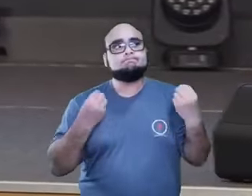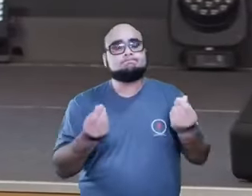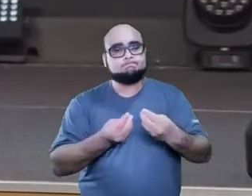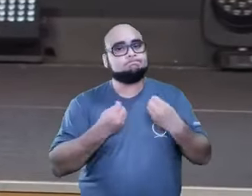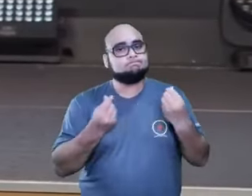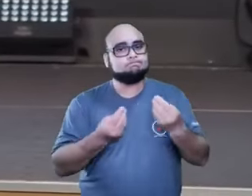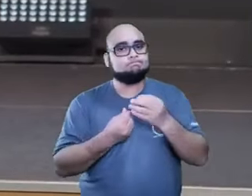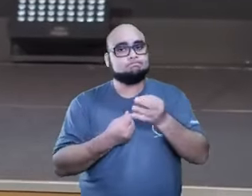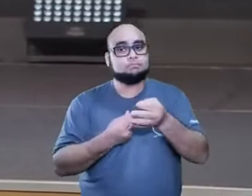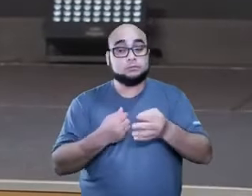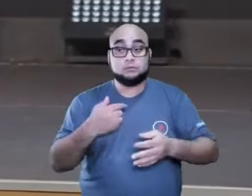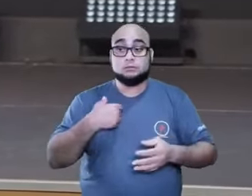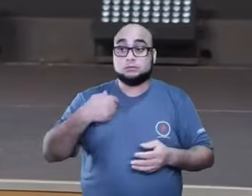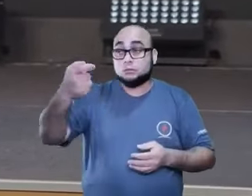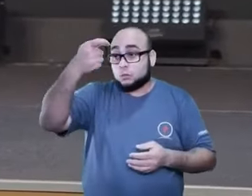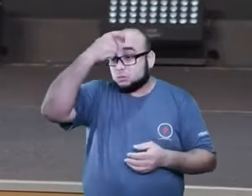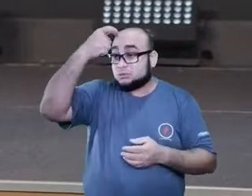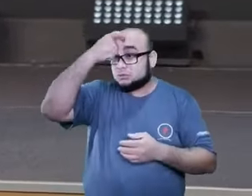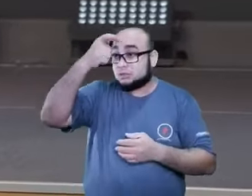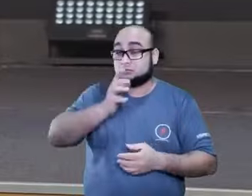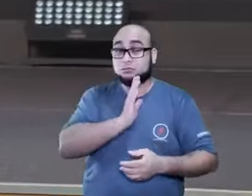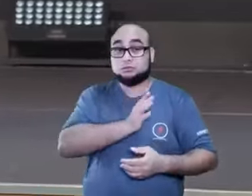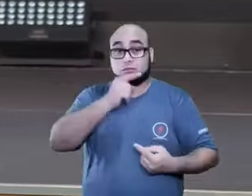na minha mente, no meu coração,